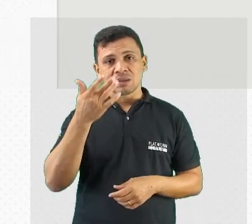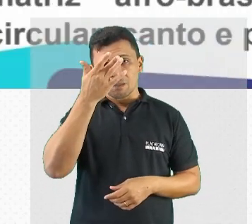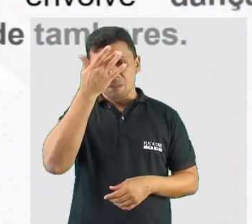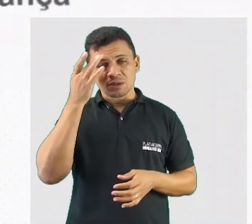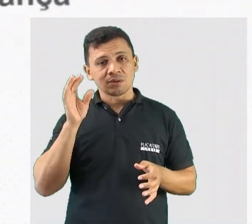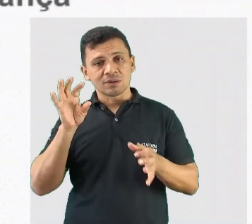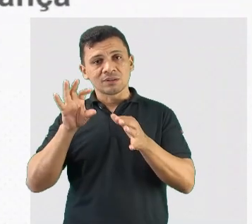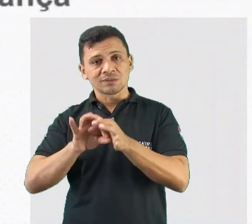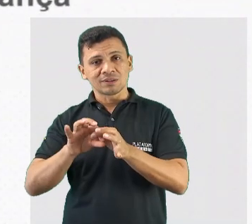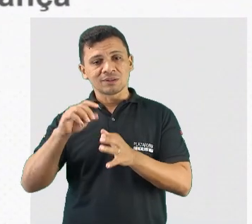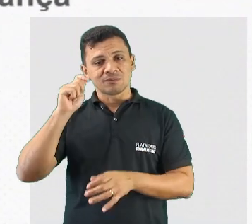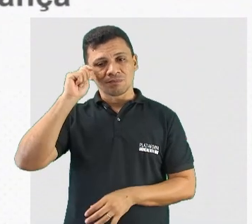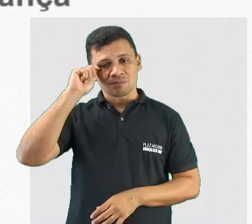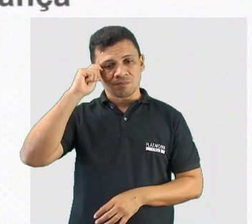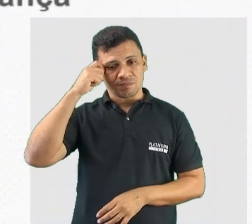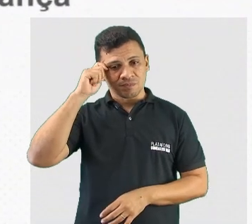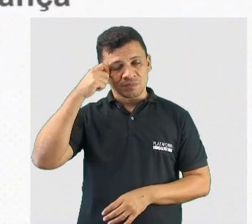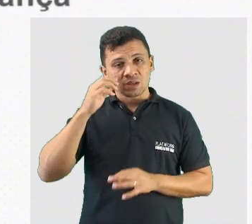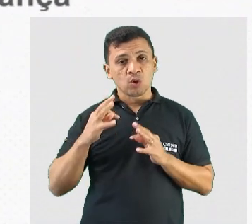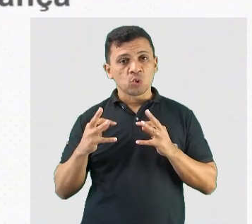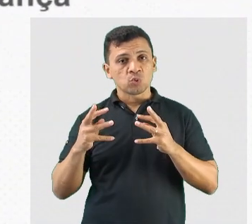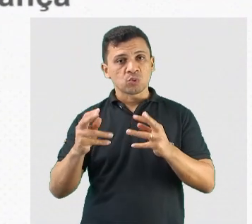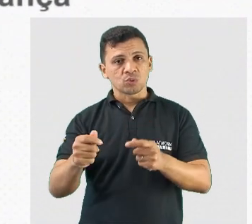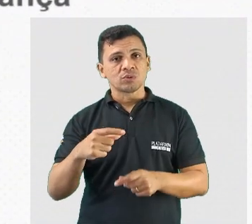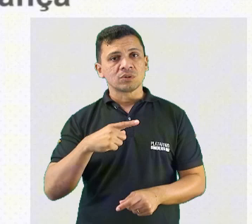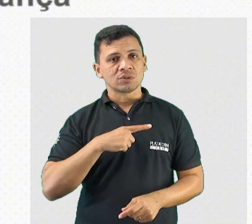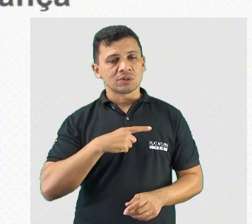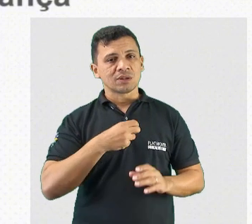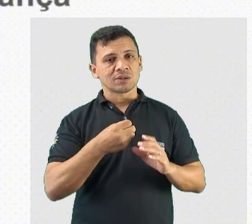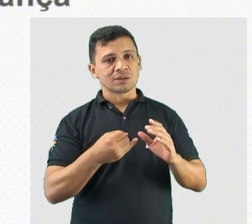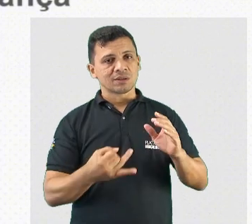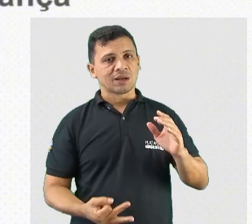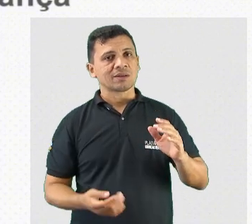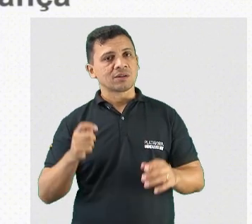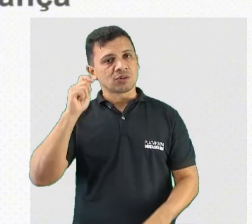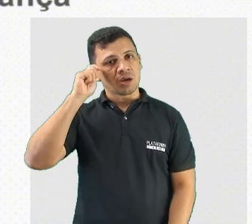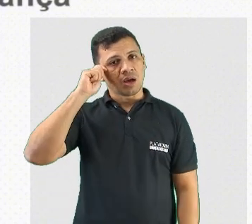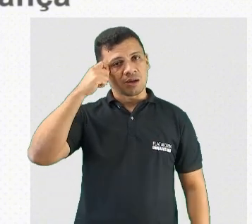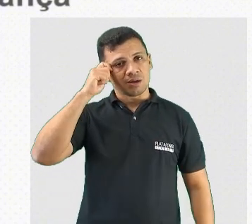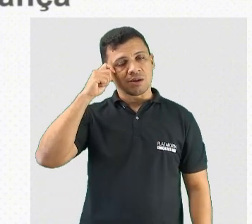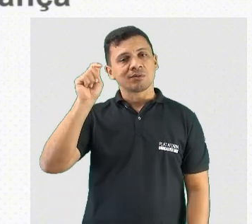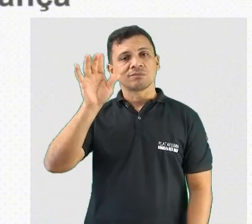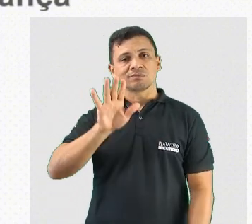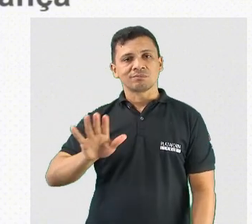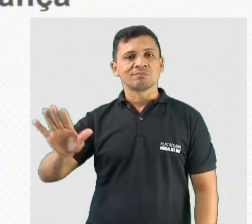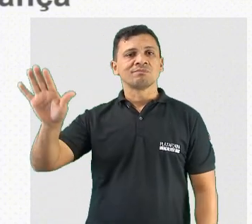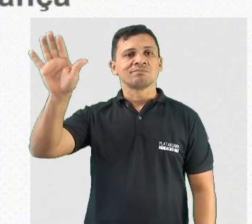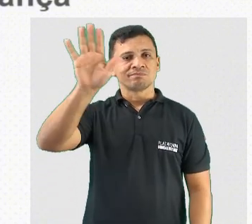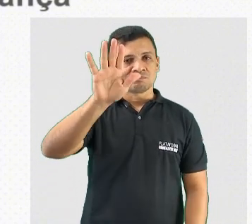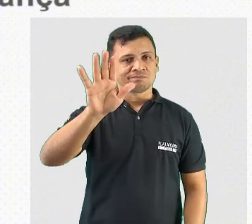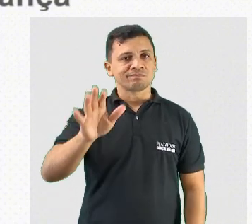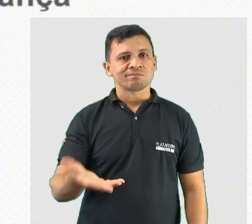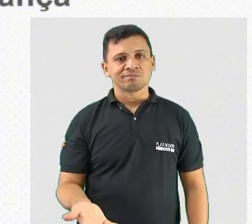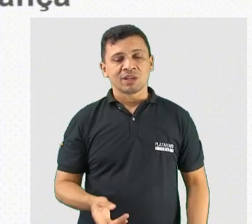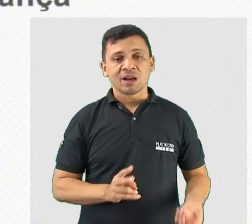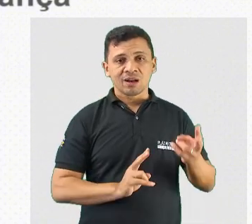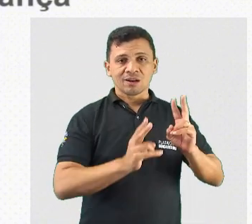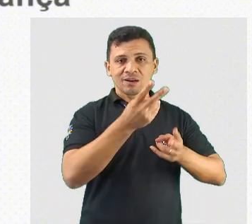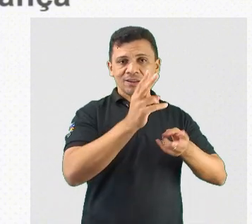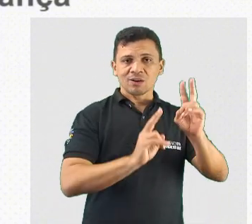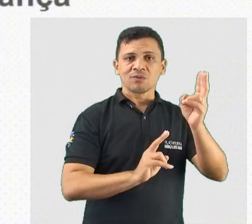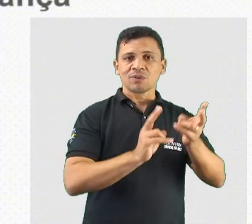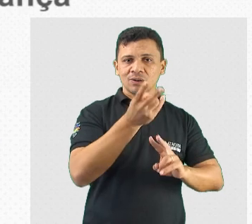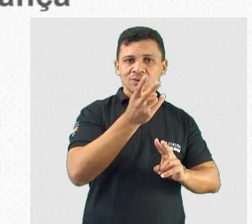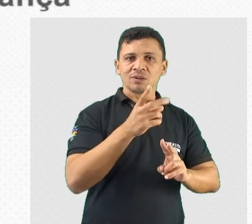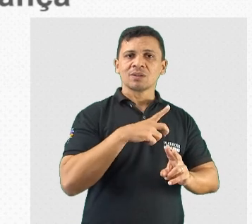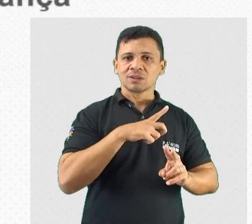a isso, e todas elas têm esta característica de africanidade, e a gente não tem como dizer que o carnaval não tem